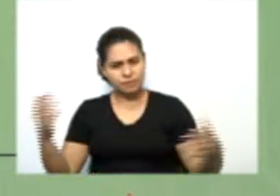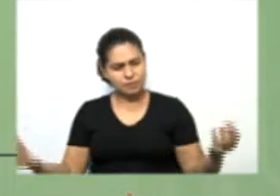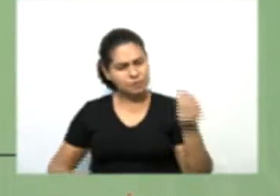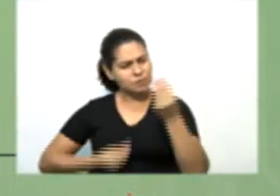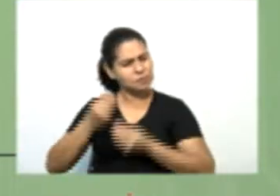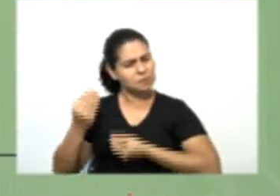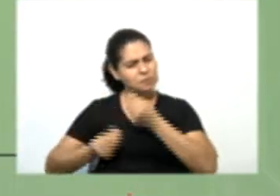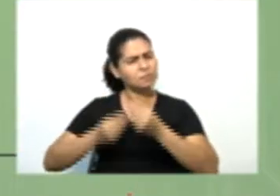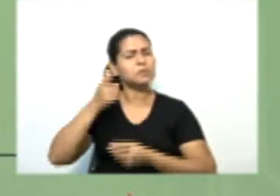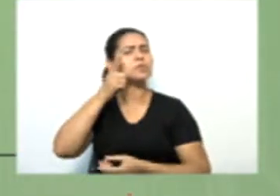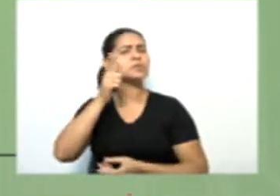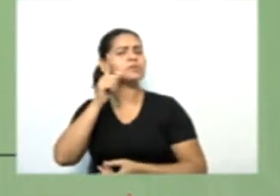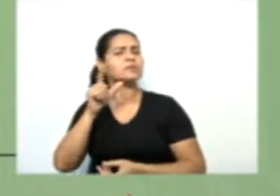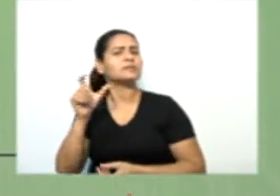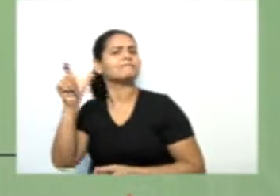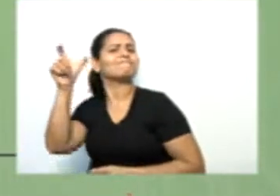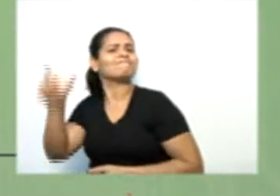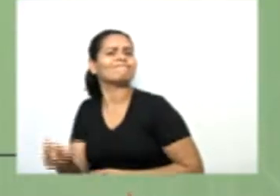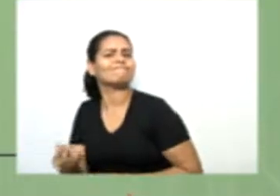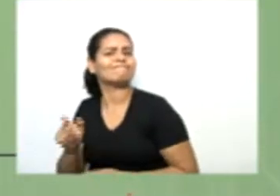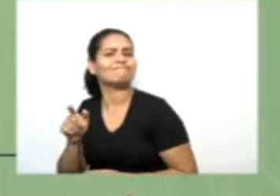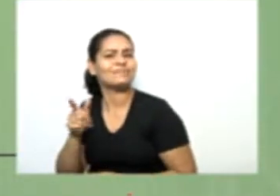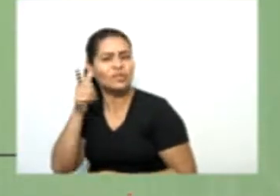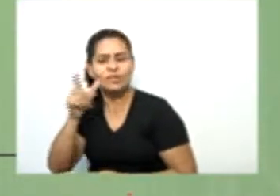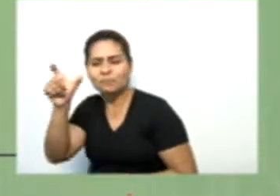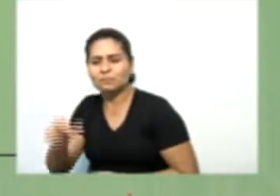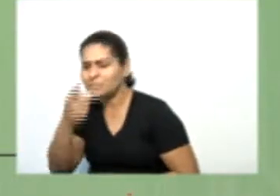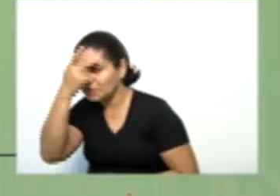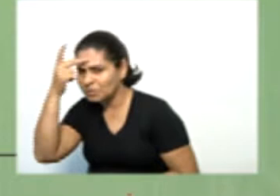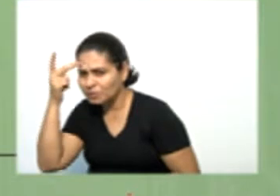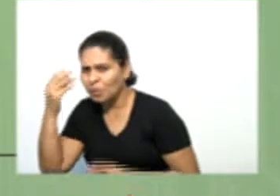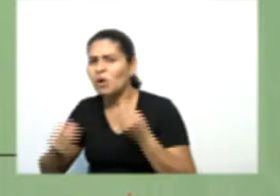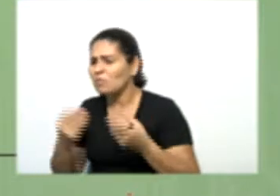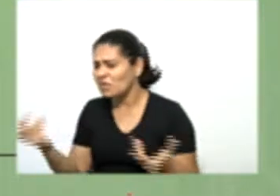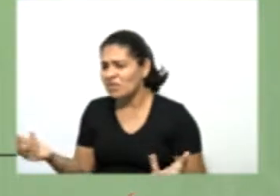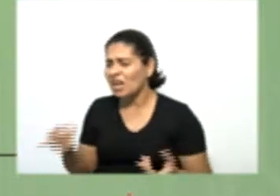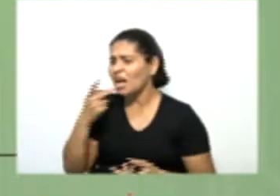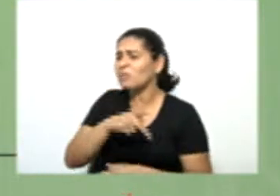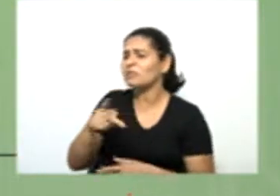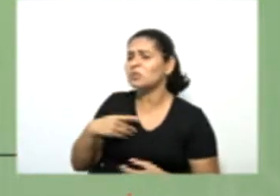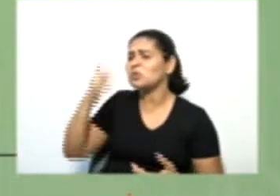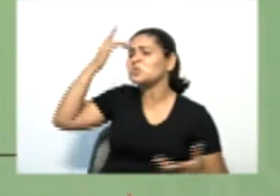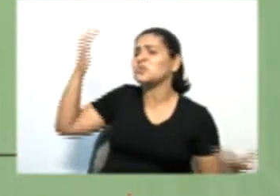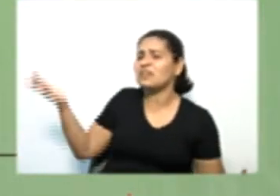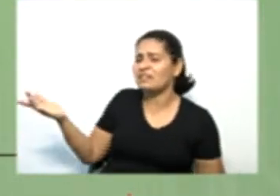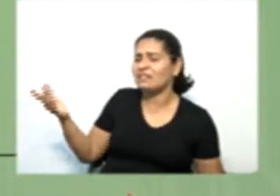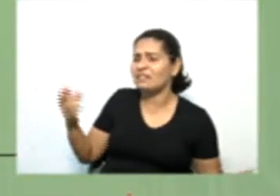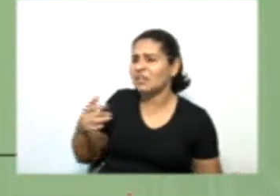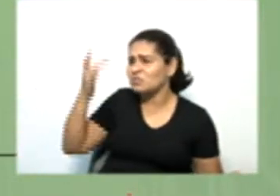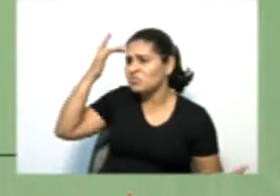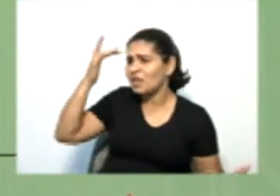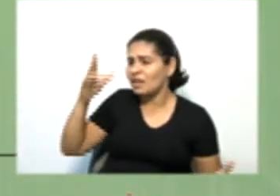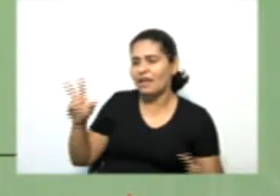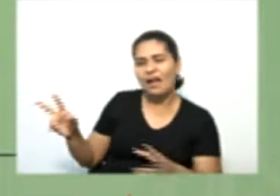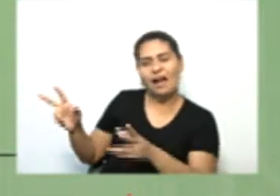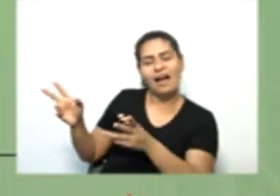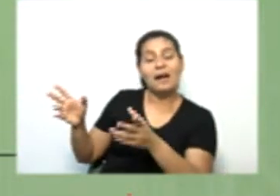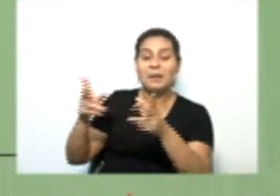eu devo negociar com esse tipo de negociador? Professor, como é que eu sei se ele é isso, se ele é aquilo?